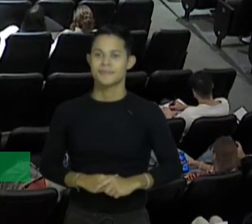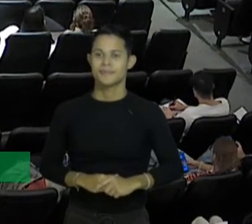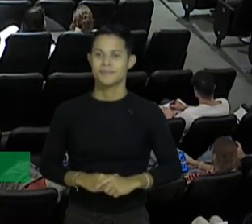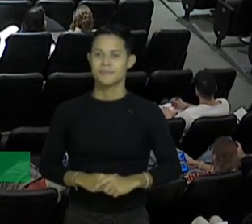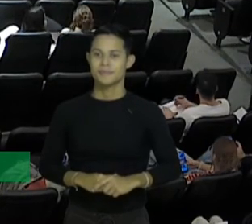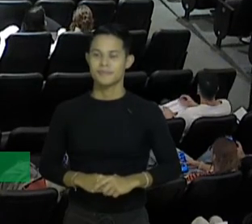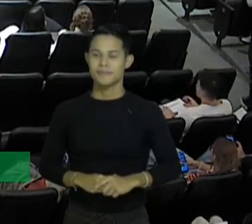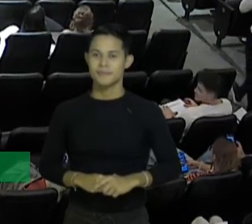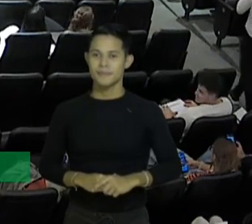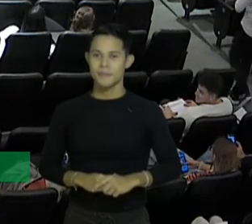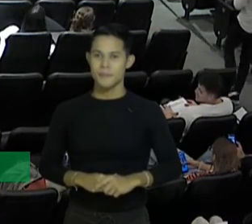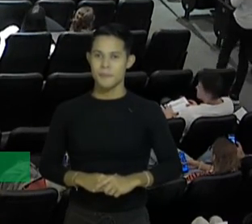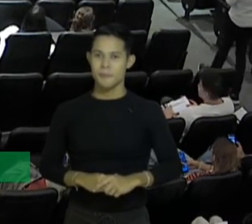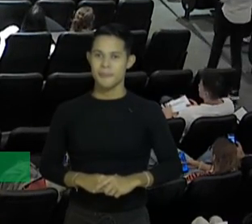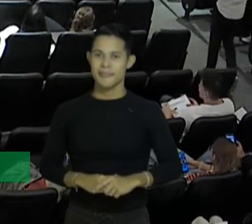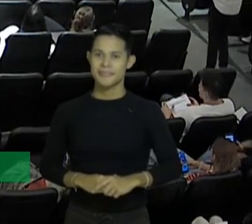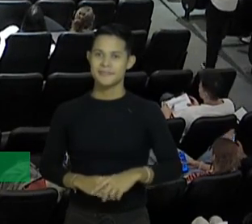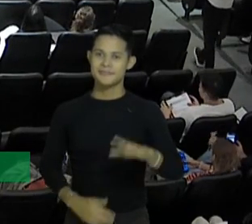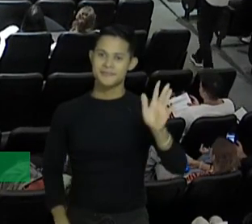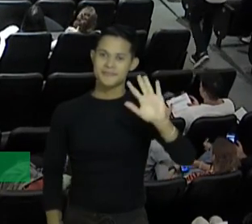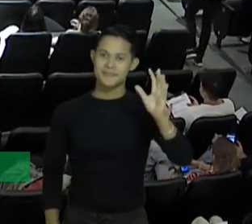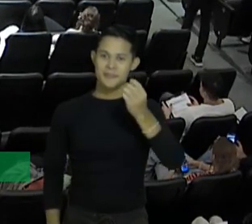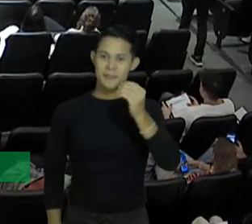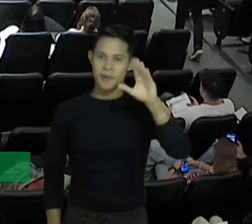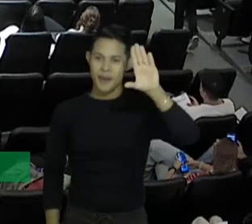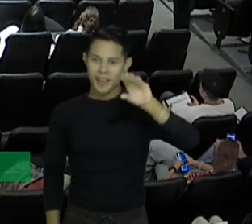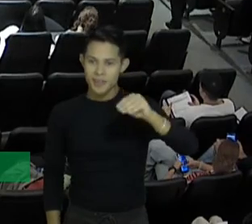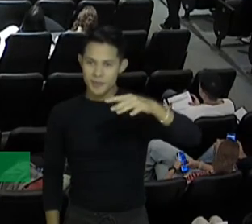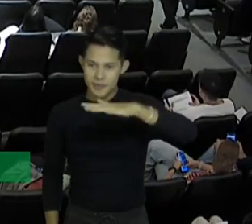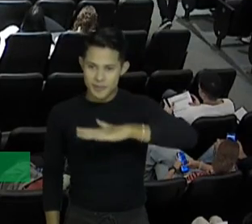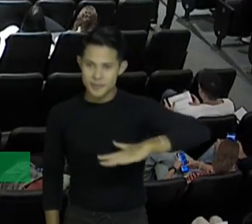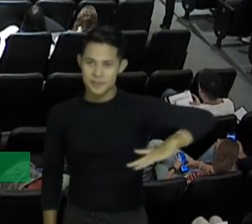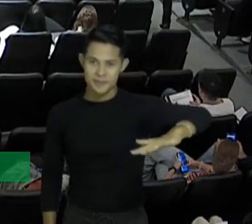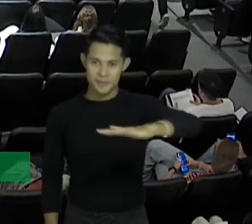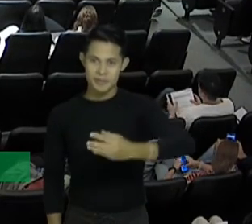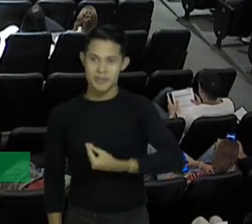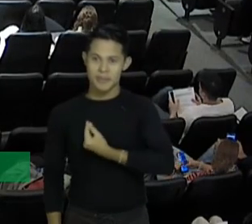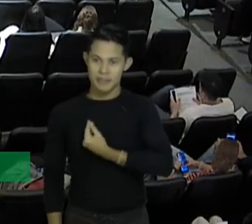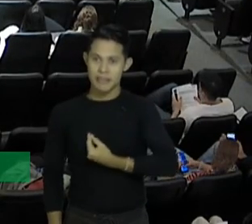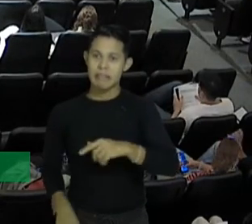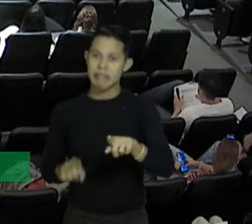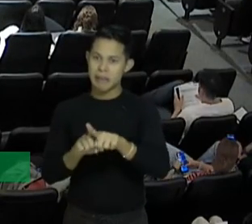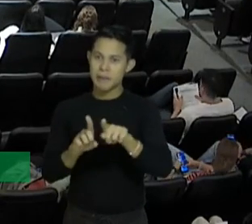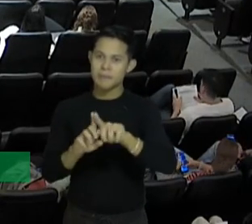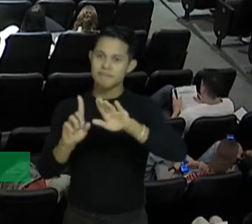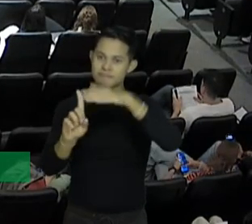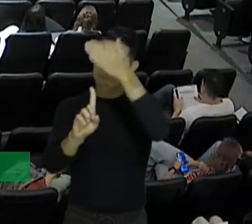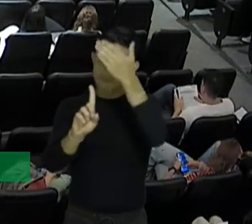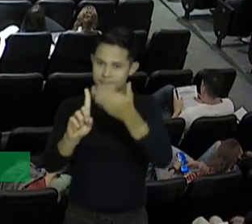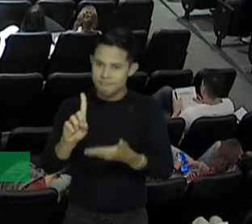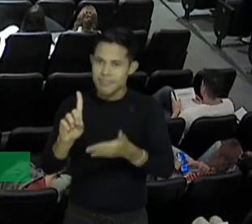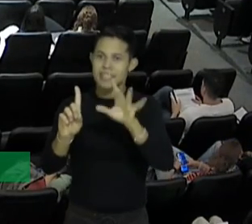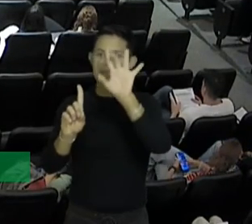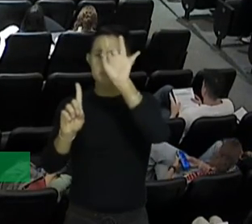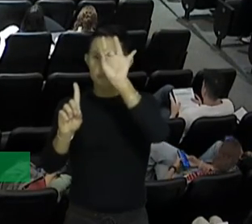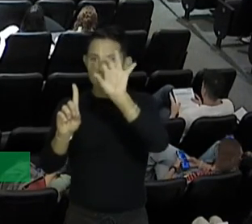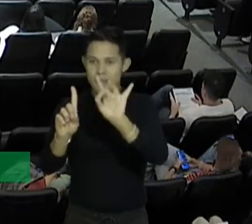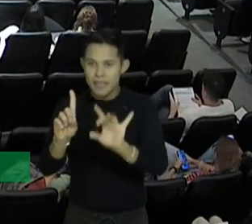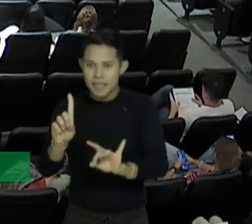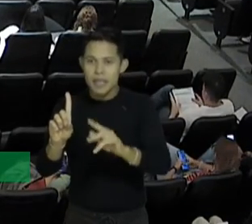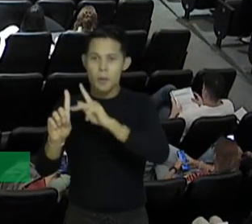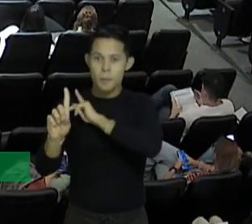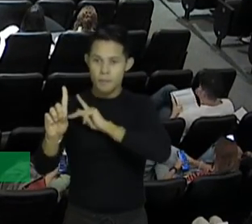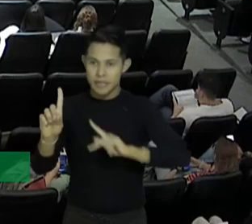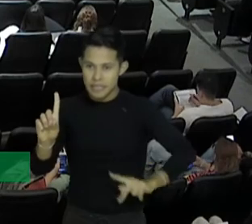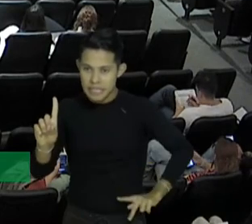obrigado então muito boa noite a todas Boa noite a todos uma saudação muito muito especial e ao presidente